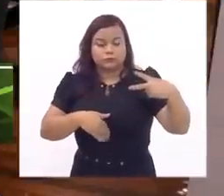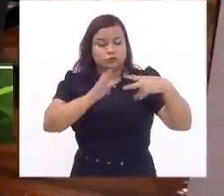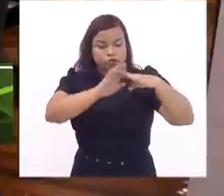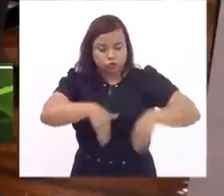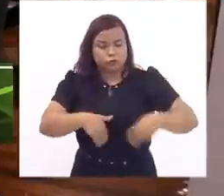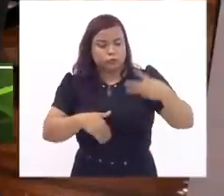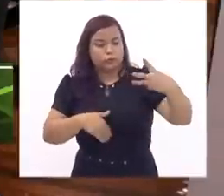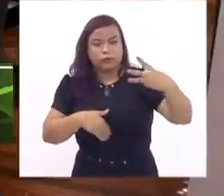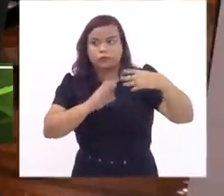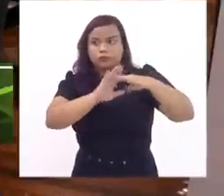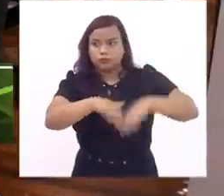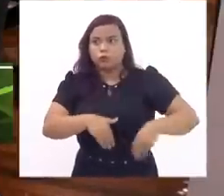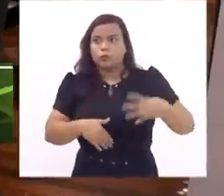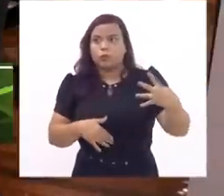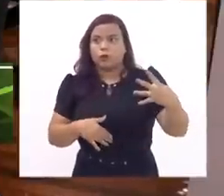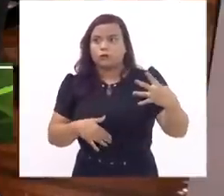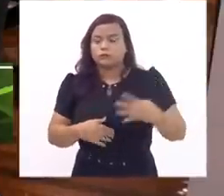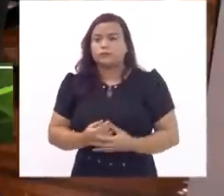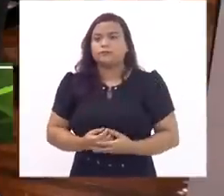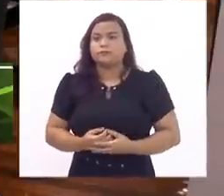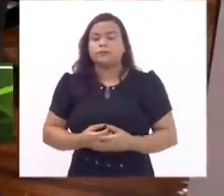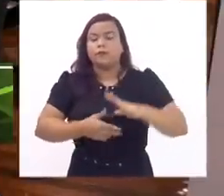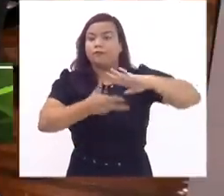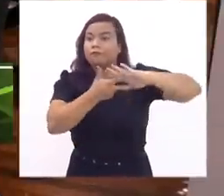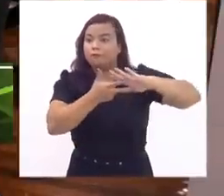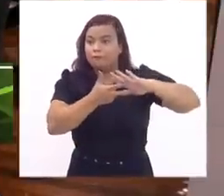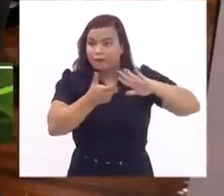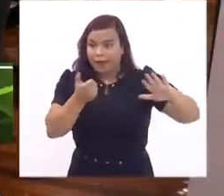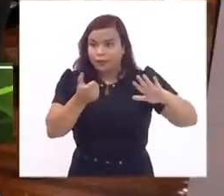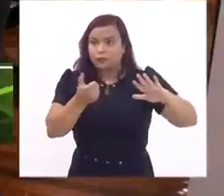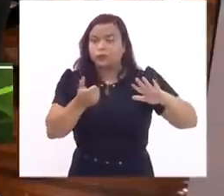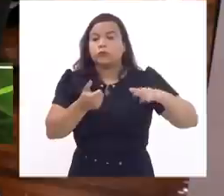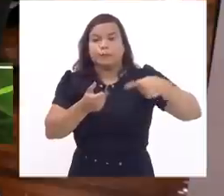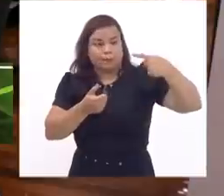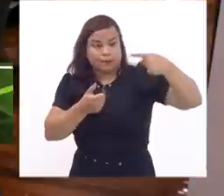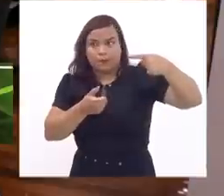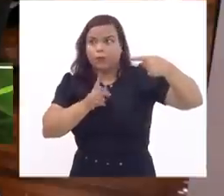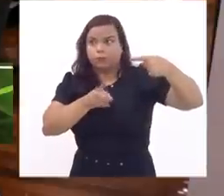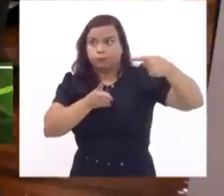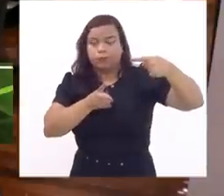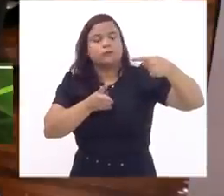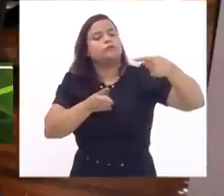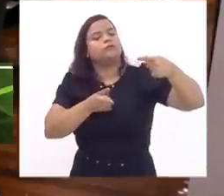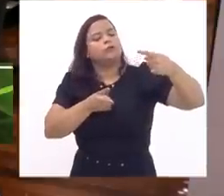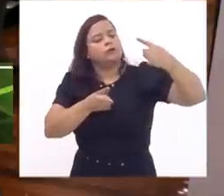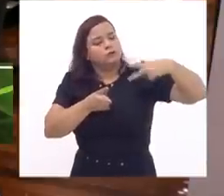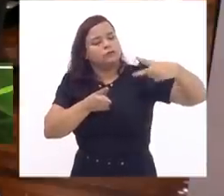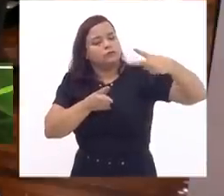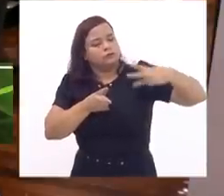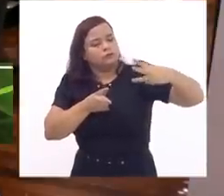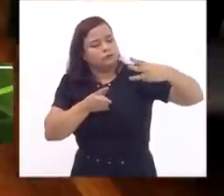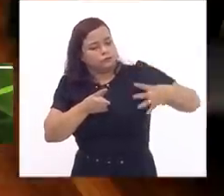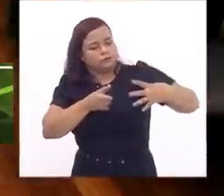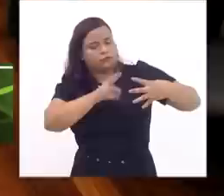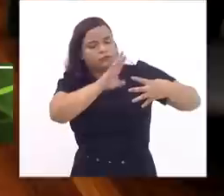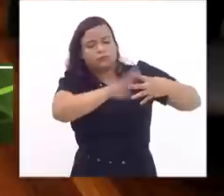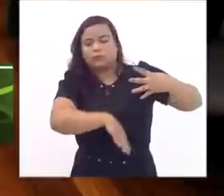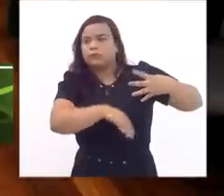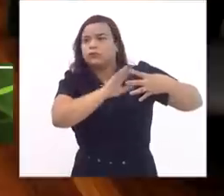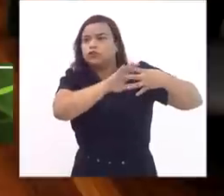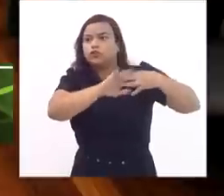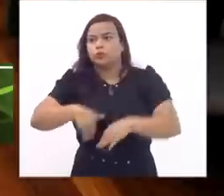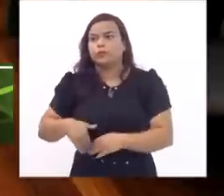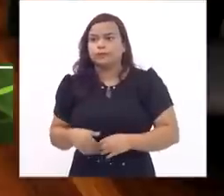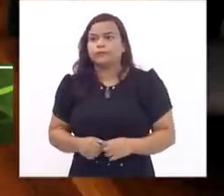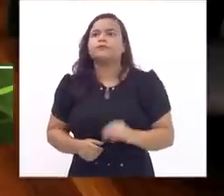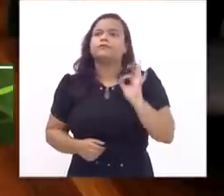Luiz? Mantenho o veto no primeiro e derrubo os demais. Então, o quarto. De novo, nós vamos manter o veto,